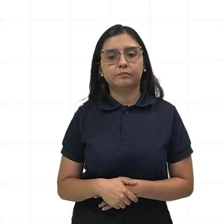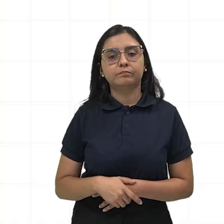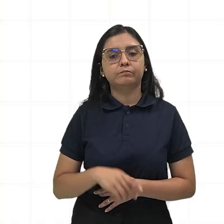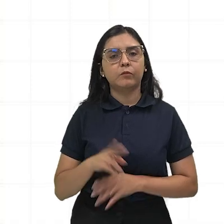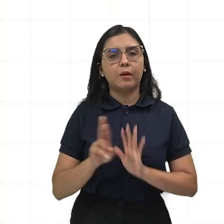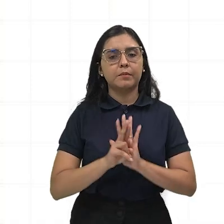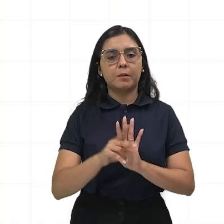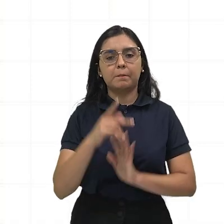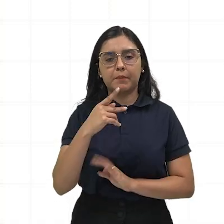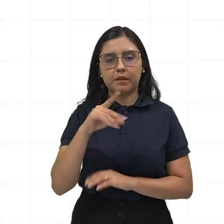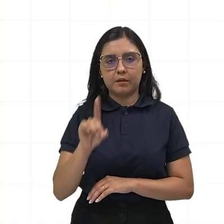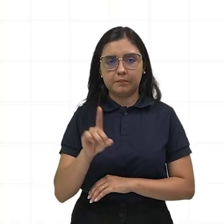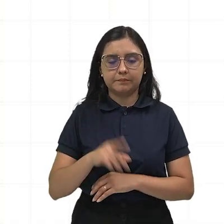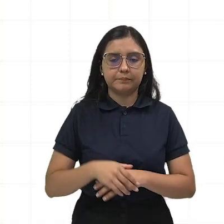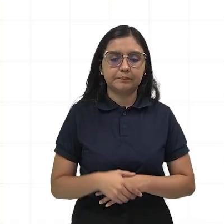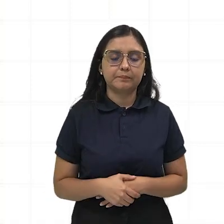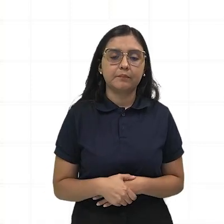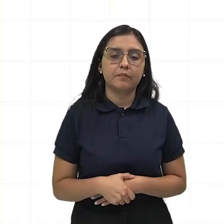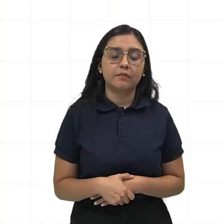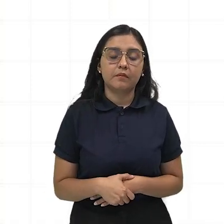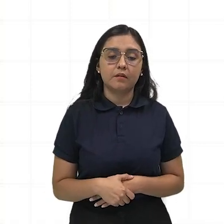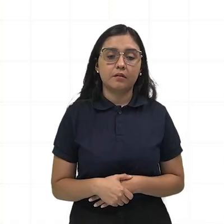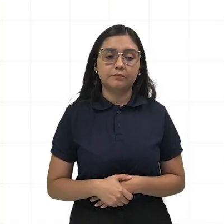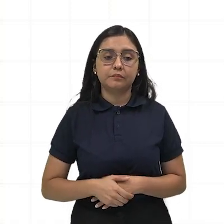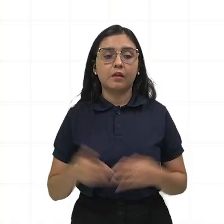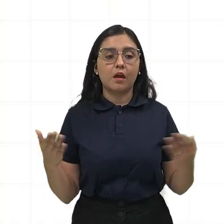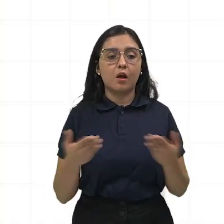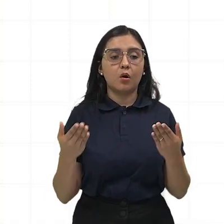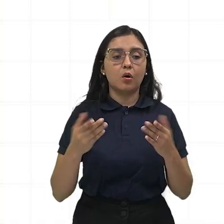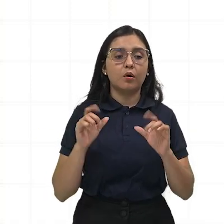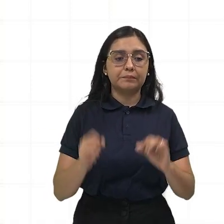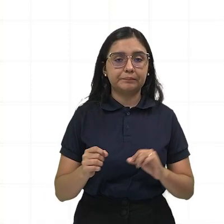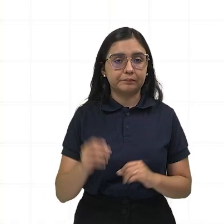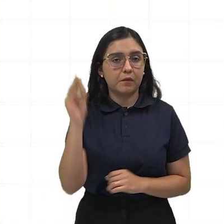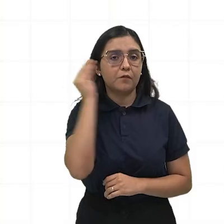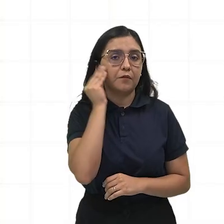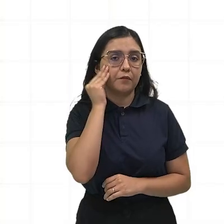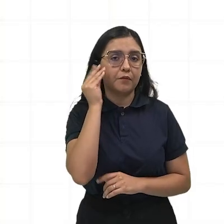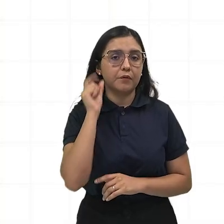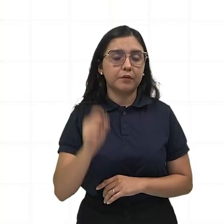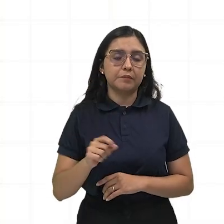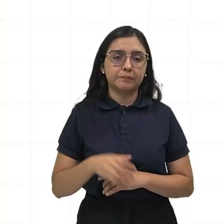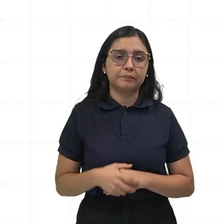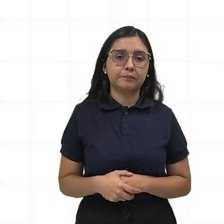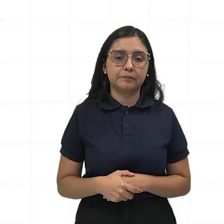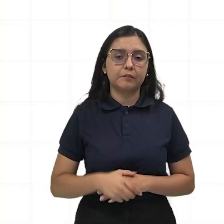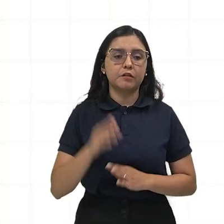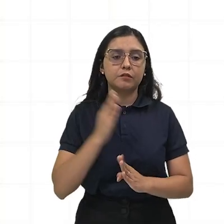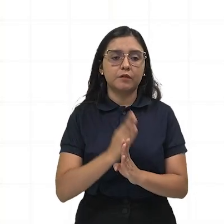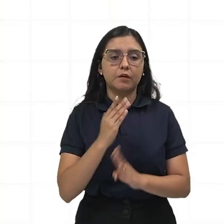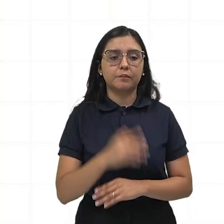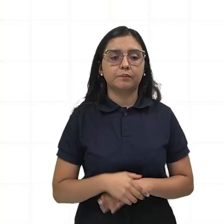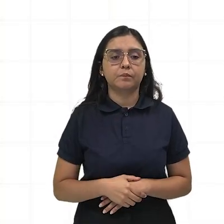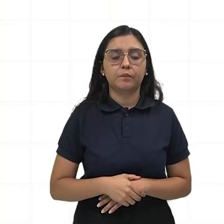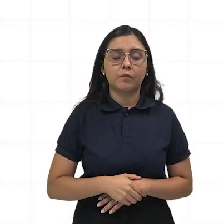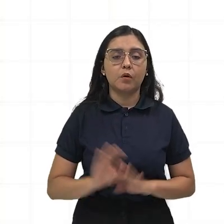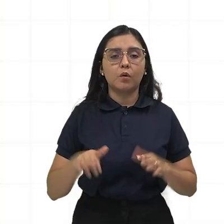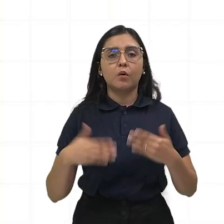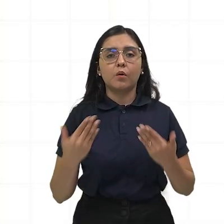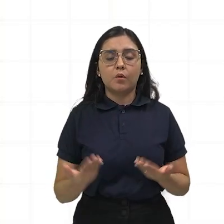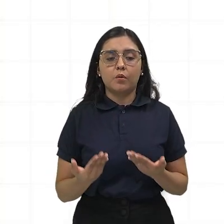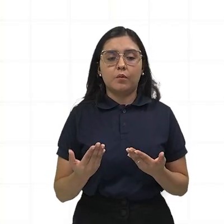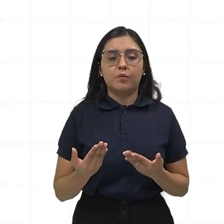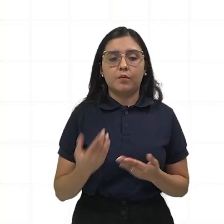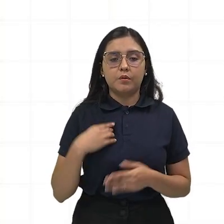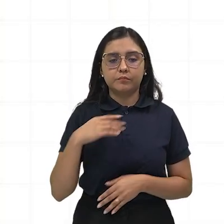PD, ó, parte decimal, beleza? Agora, vamos fazer uma outra identificação. Qual a identificação? Como